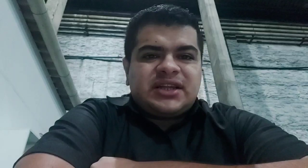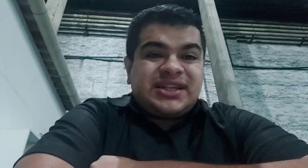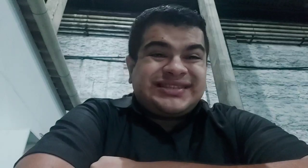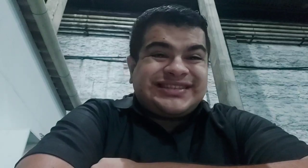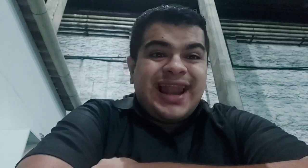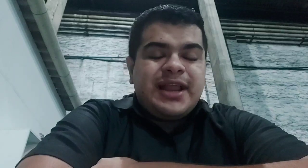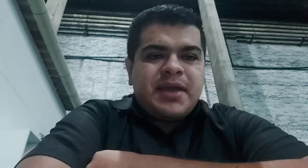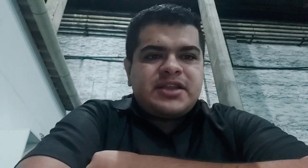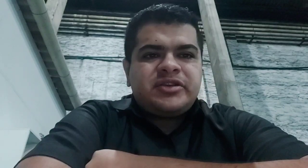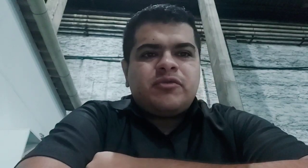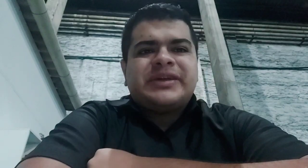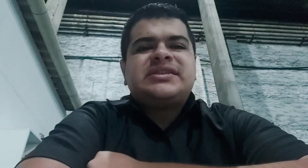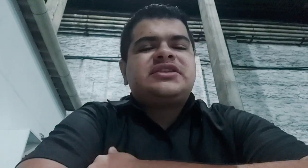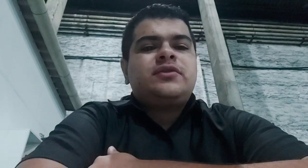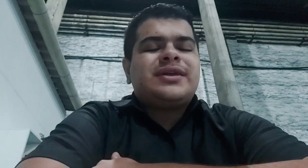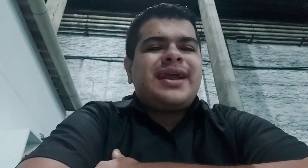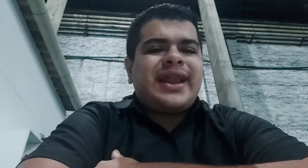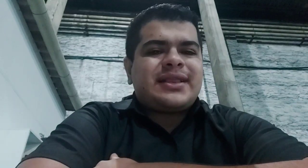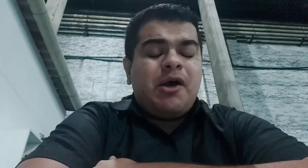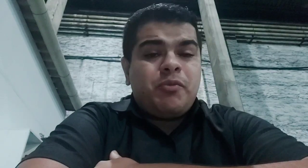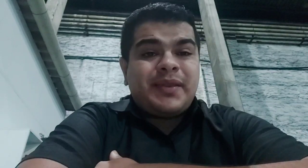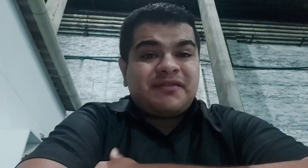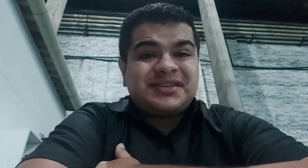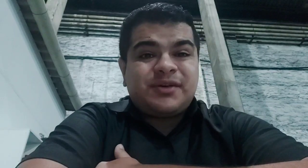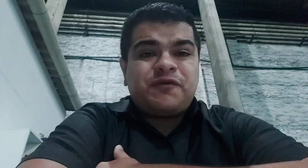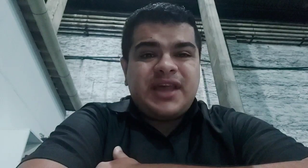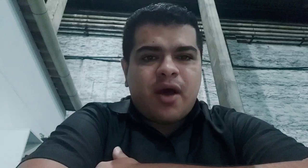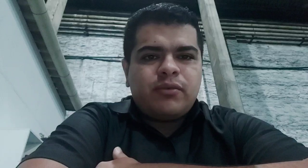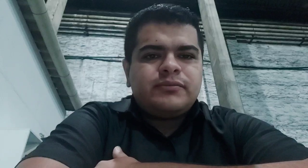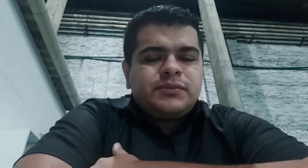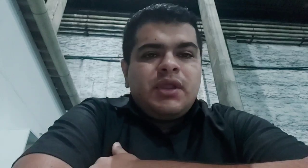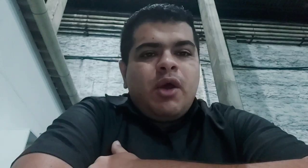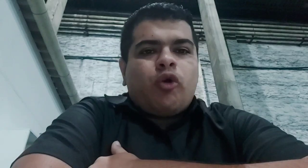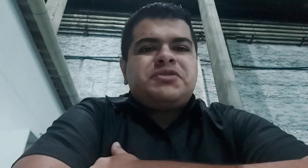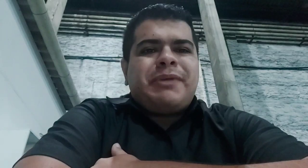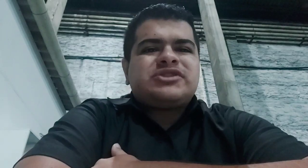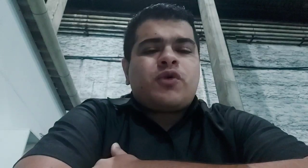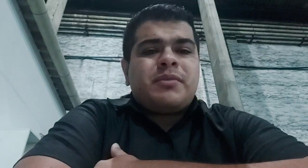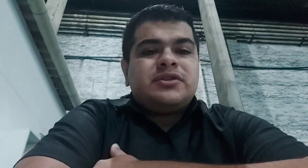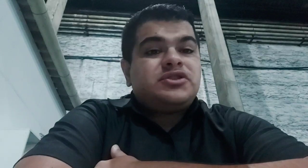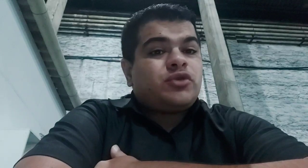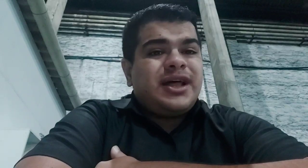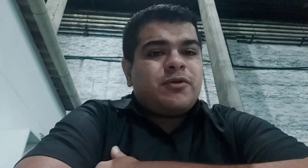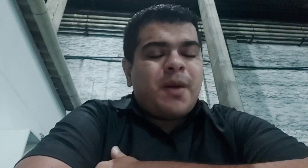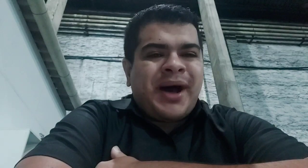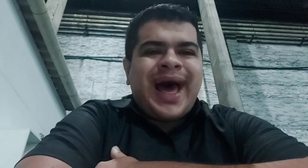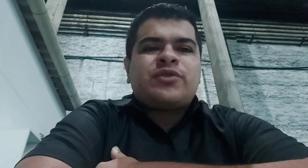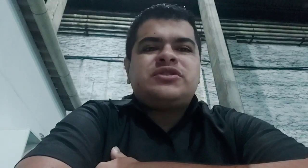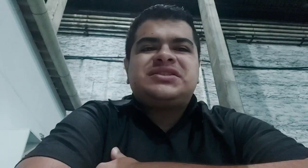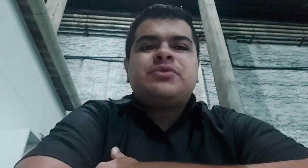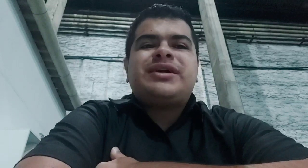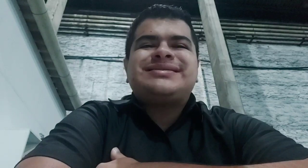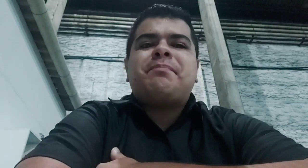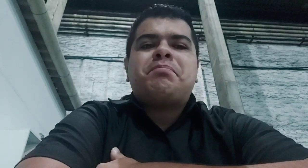que que acontece? Celeremente, o presidente Lula decreta uma intervenção federal, onde passa o comando de todo o